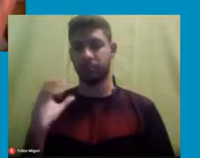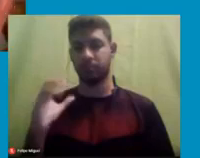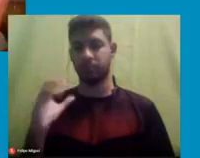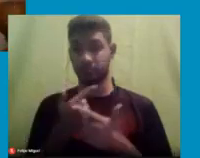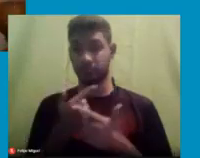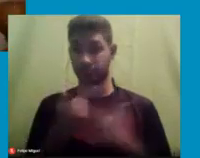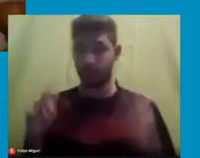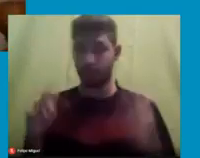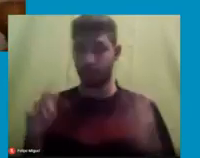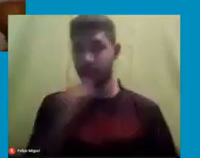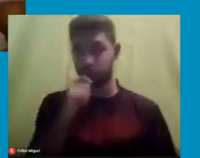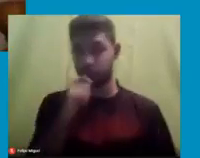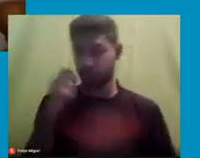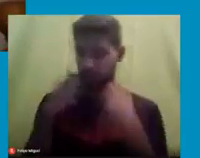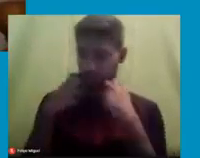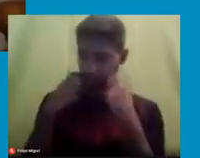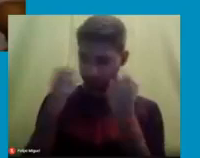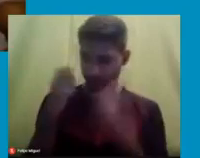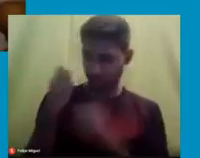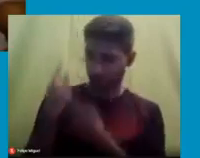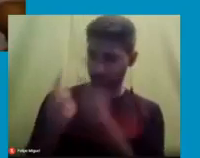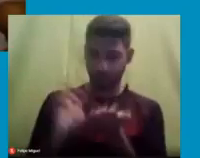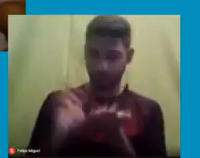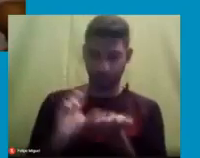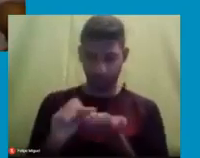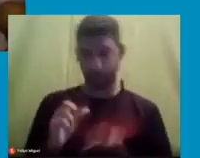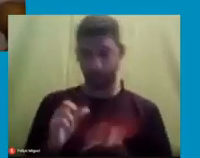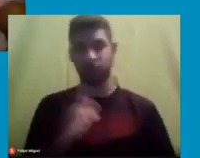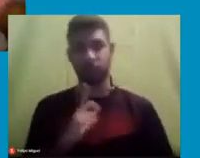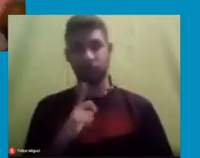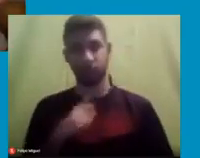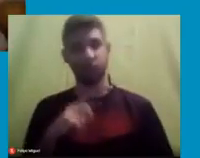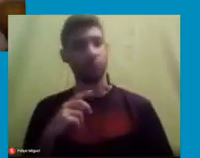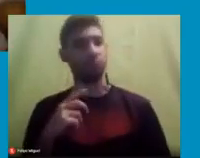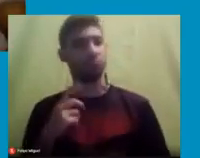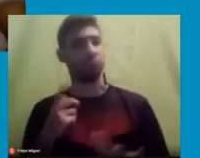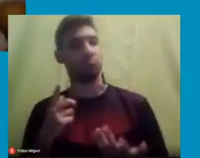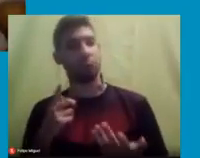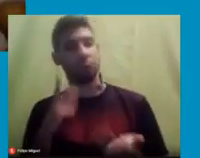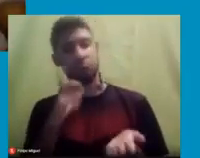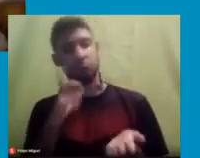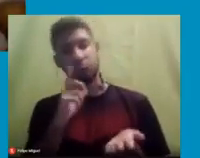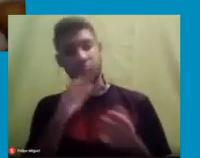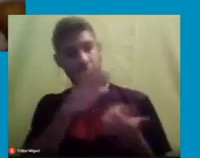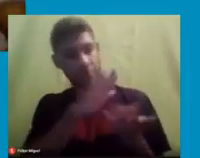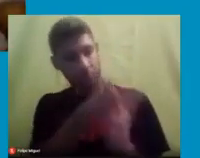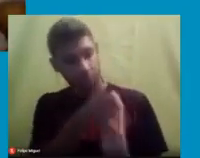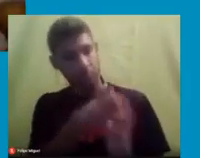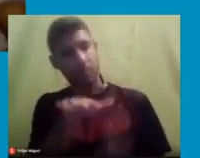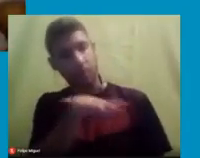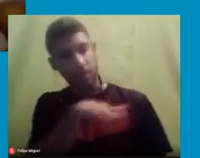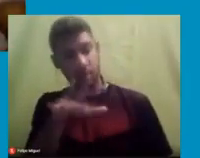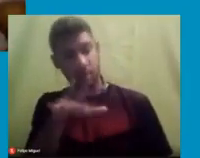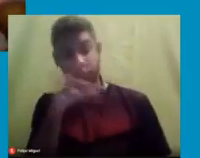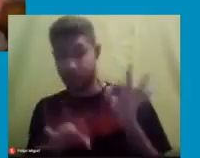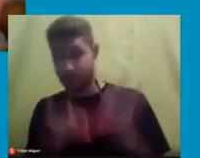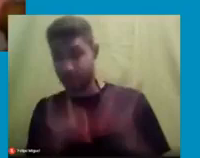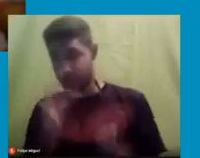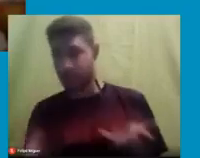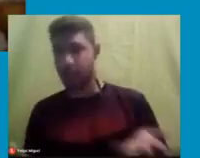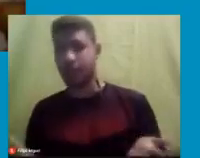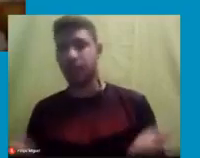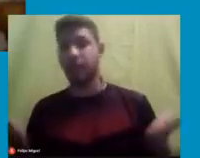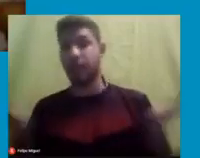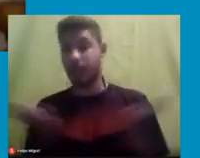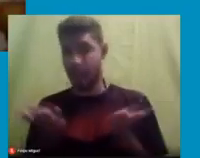muito timidamente, com alguns artigos que tinham saído sobre discriminação racial na justiça e tal. E, a partir daí,